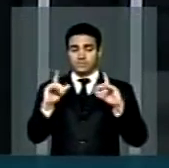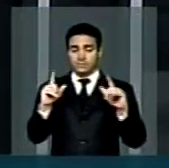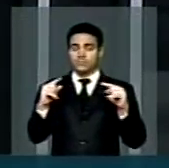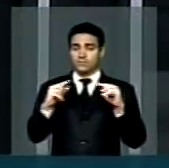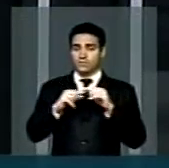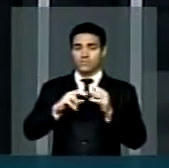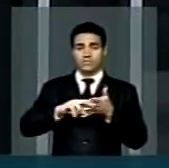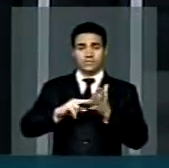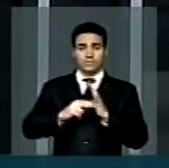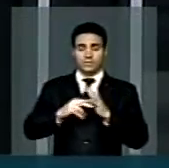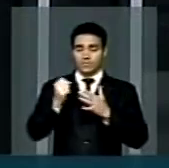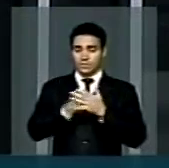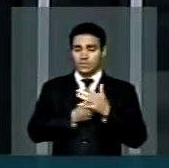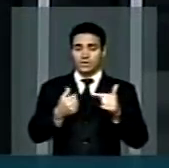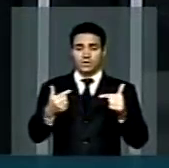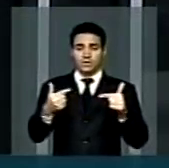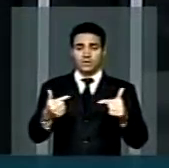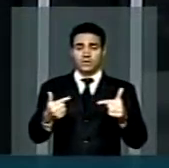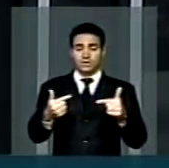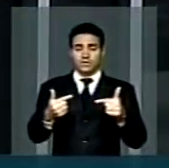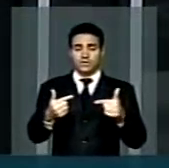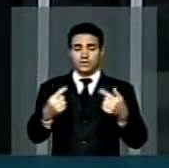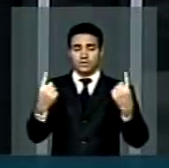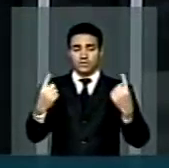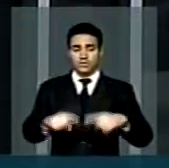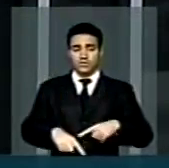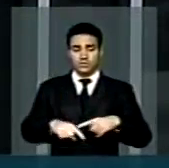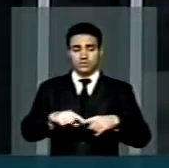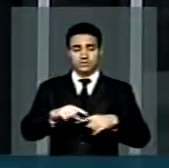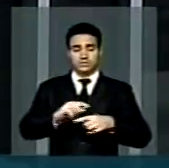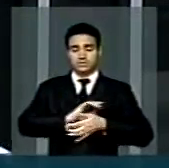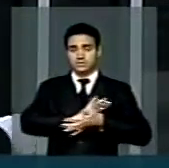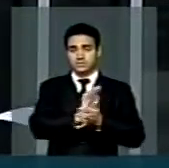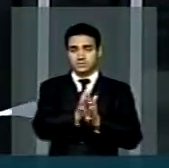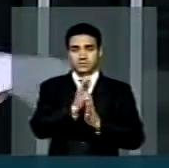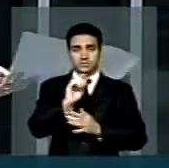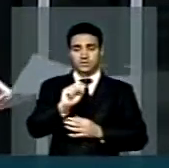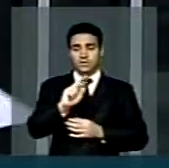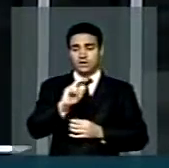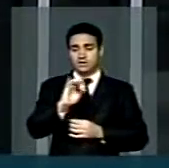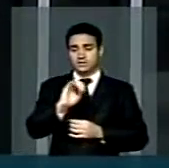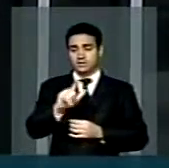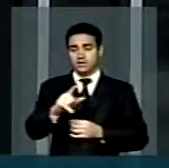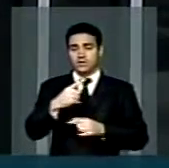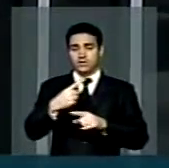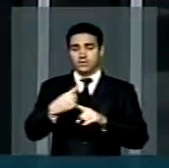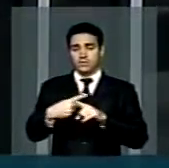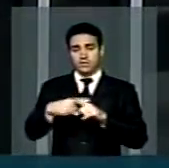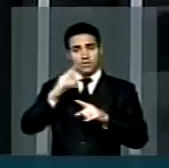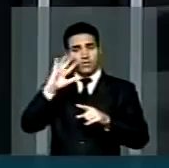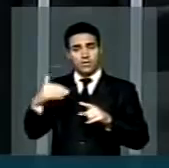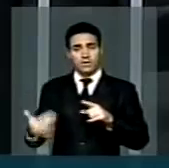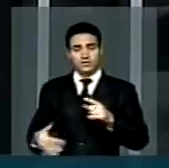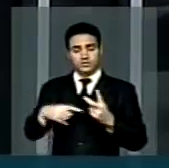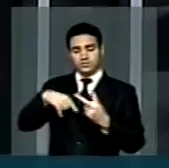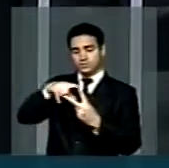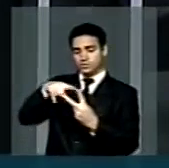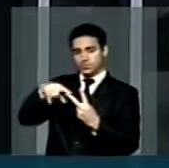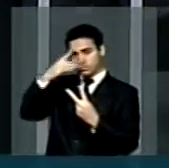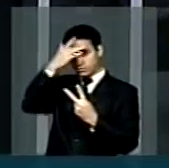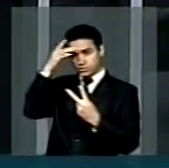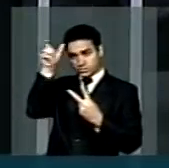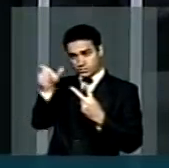marco na luta contra a discriminação racial no nosso país, porque homenageia, dois grandes